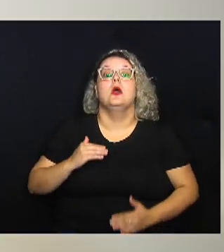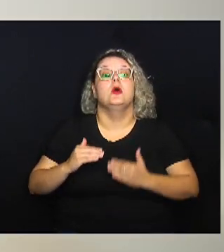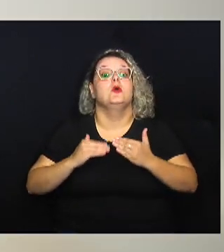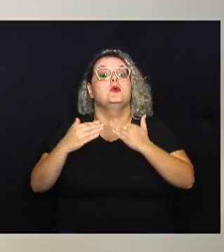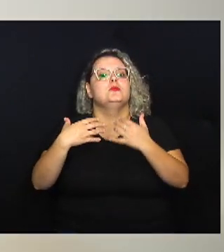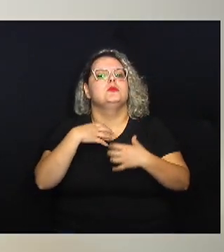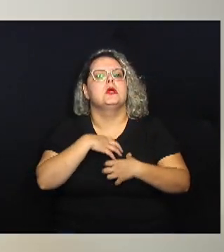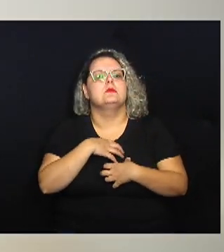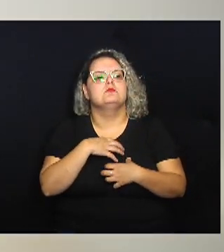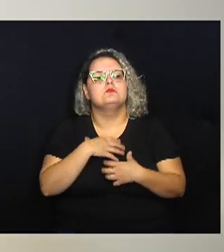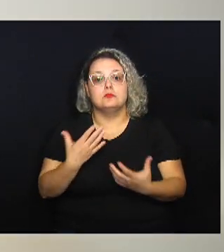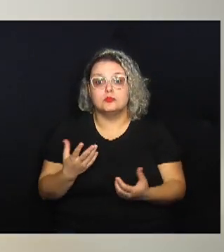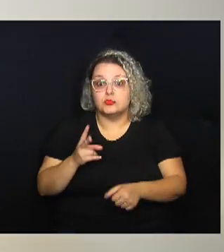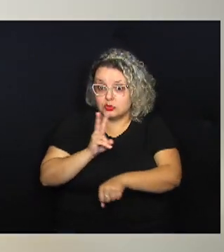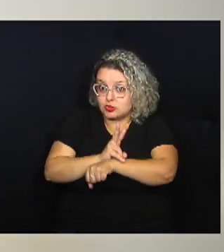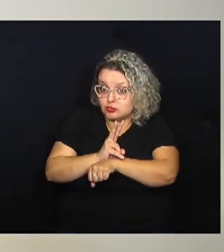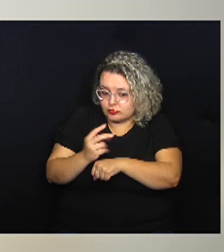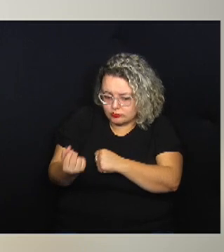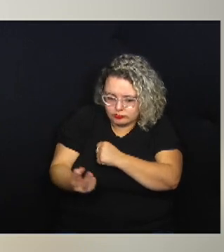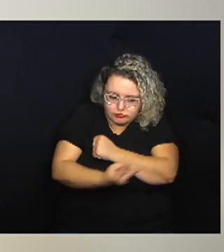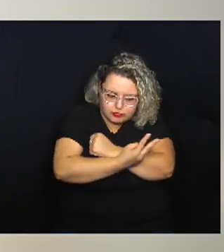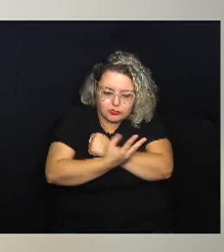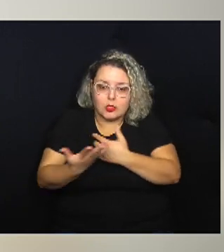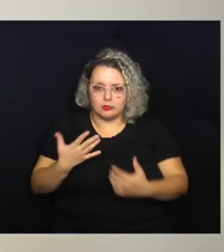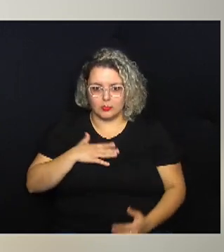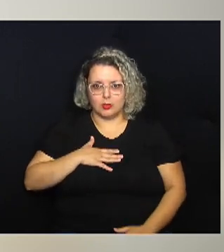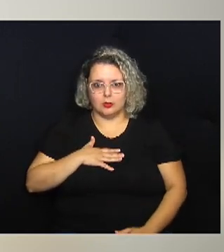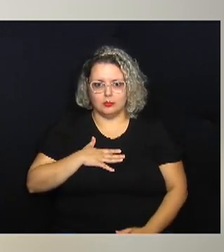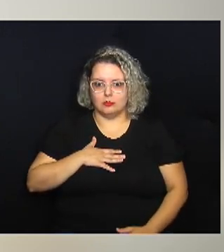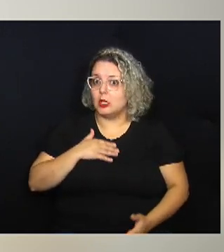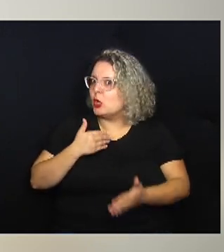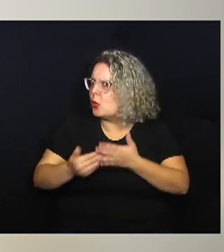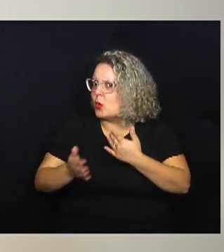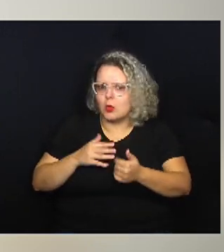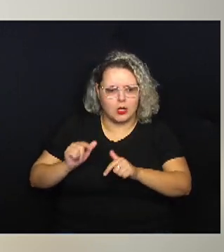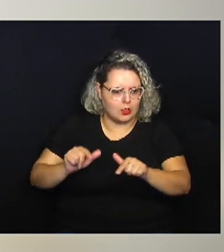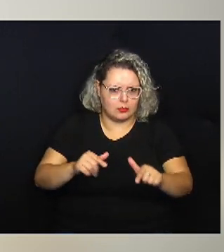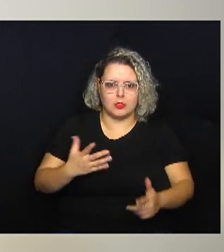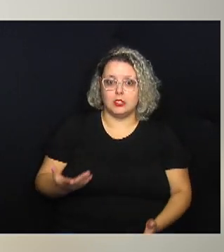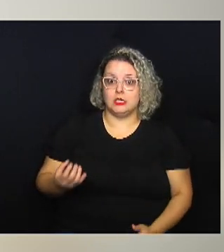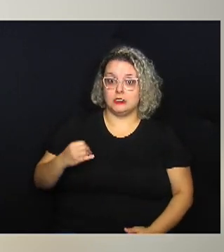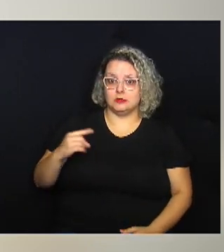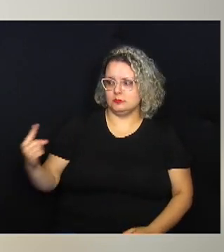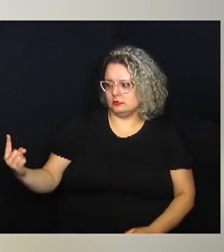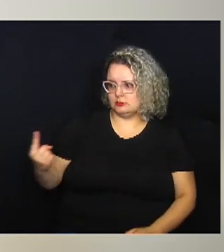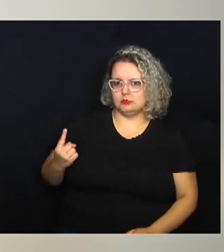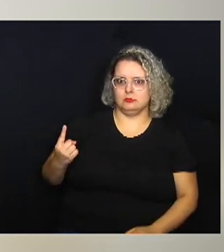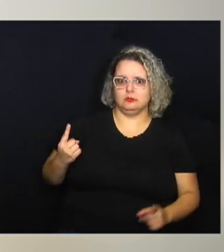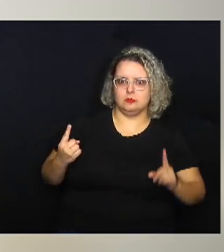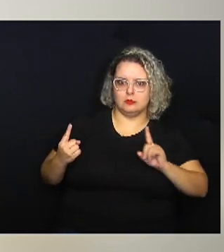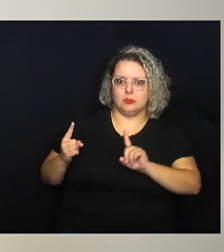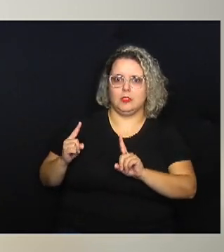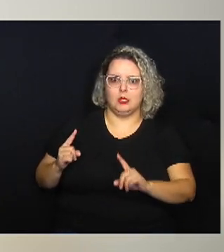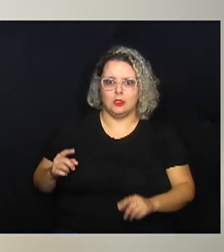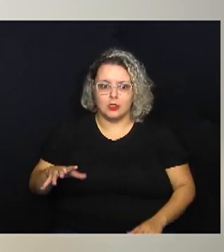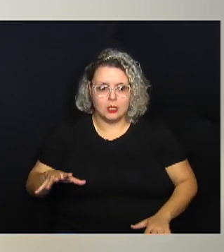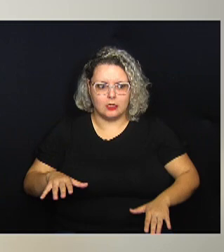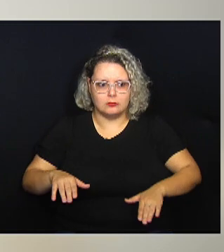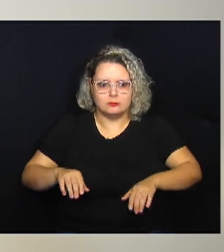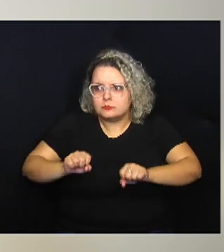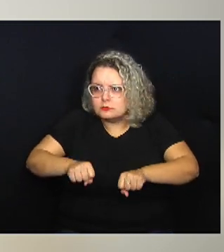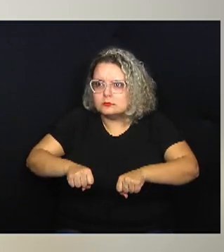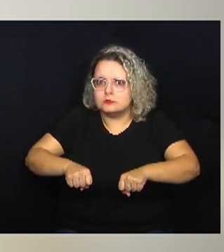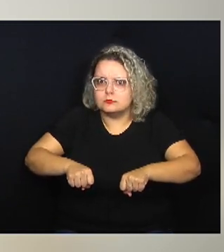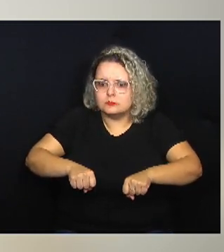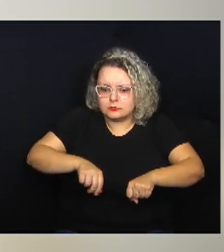um sentido de proteção comigo qualquer lugar que eu esteja se alguém chega perto de mim ele já se coloca na frente